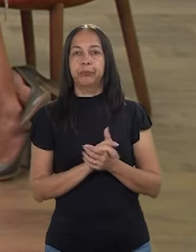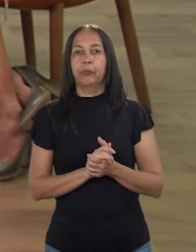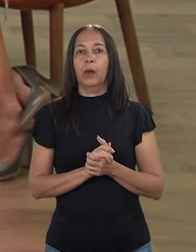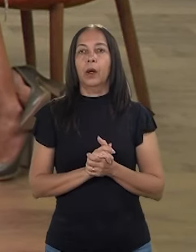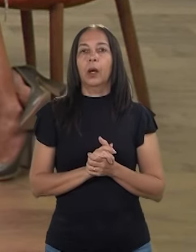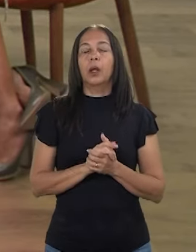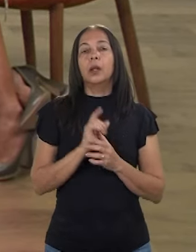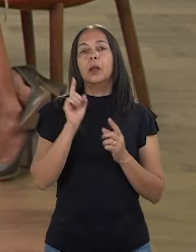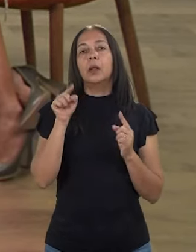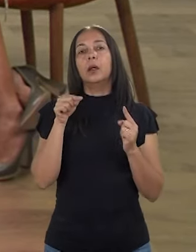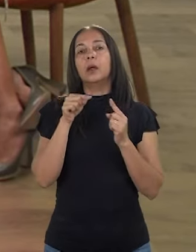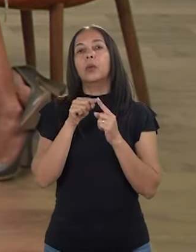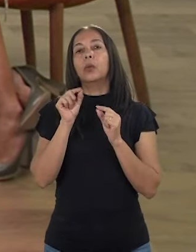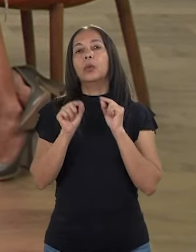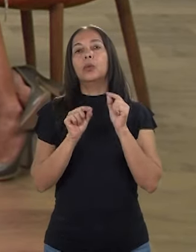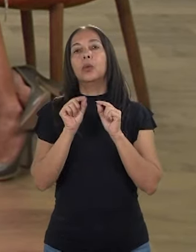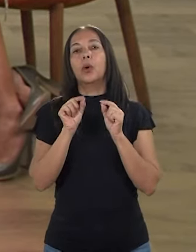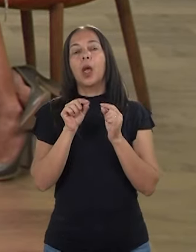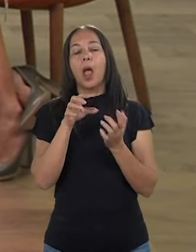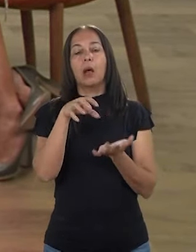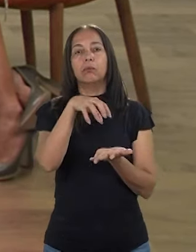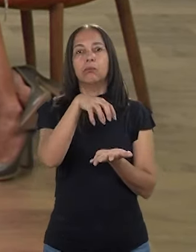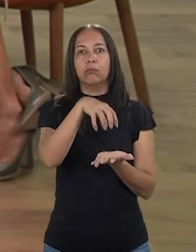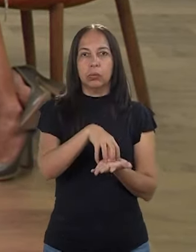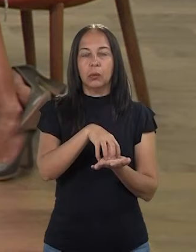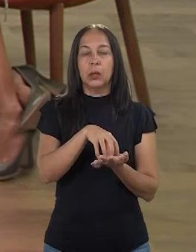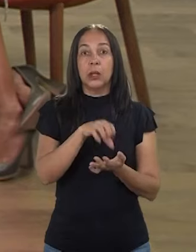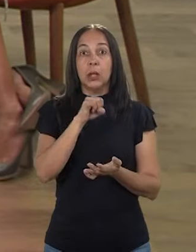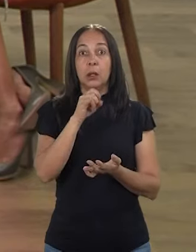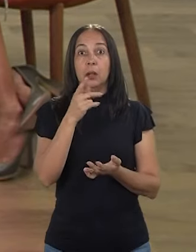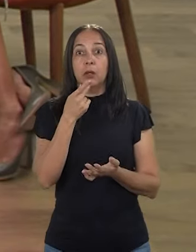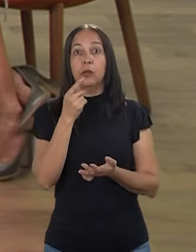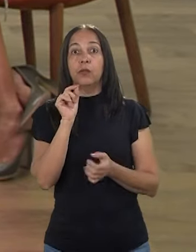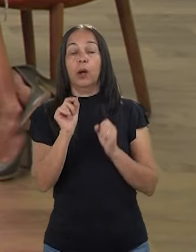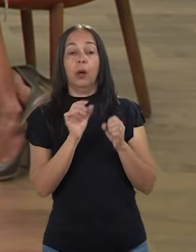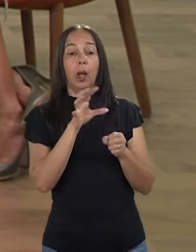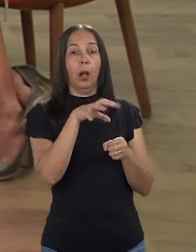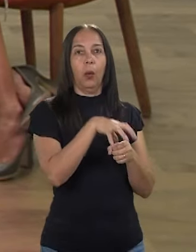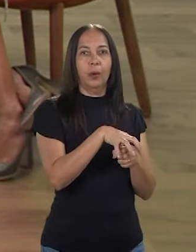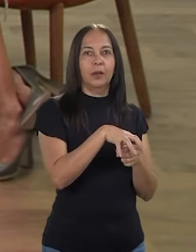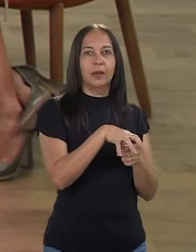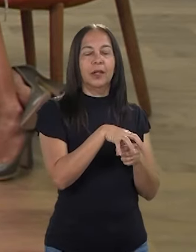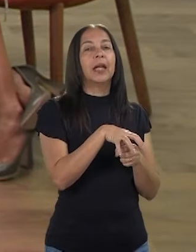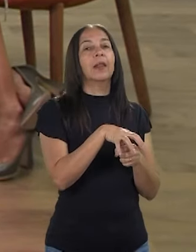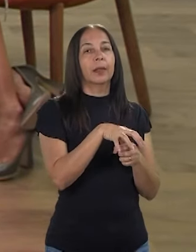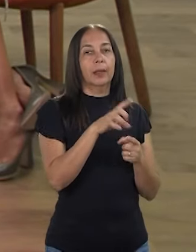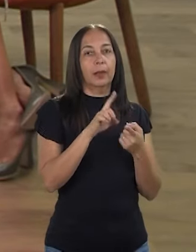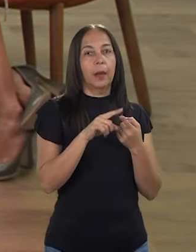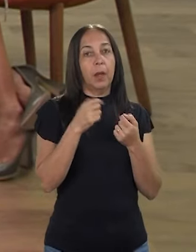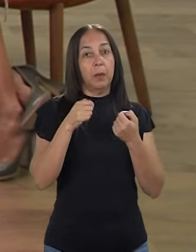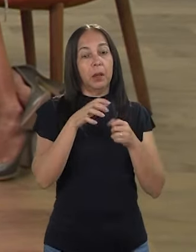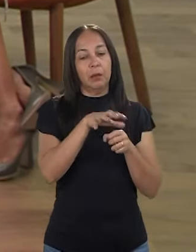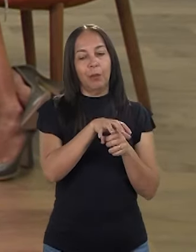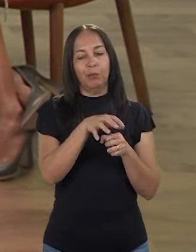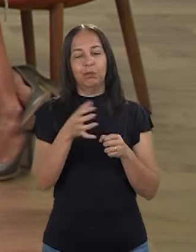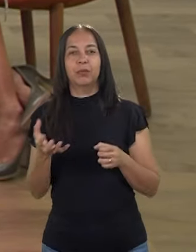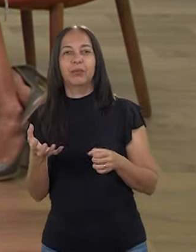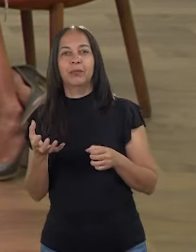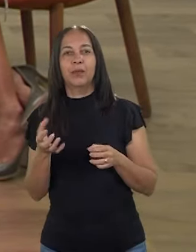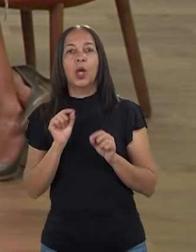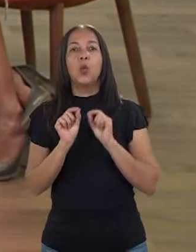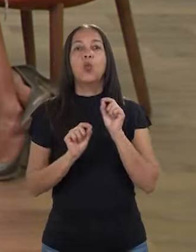racismo algorítmico do ponto de vista do recentr momento se a gente fala de uma colonização a gente precisa falar em decolonizar